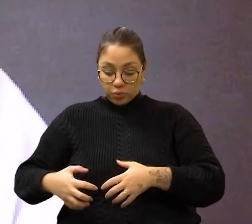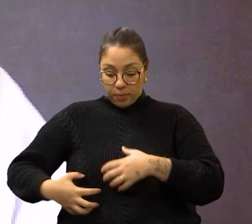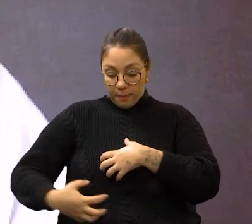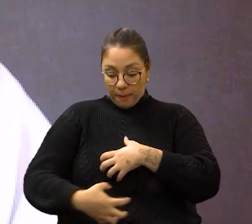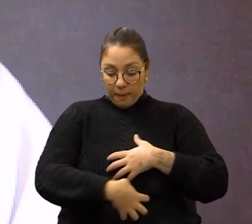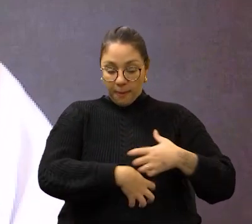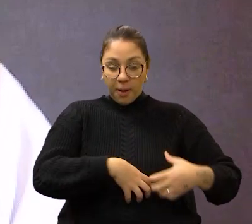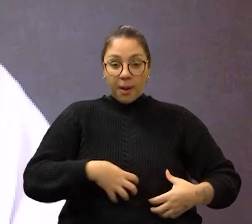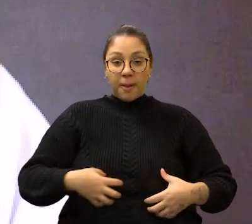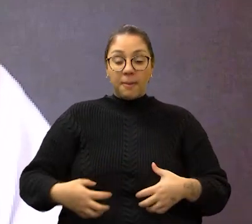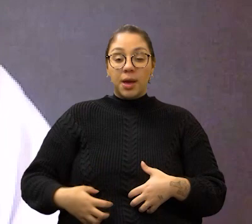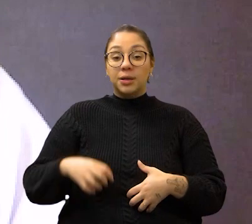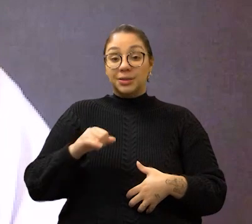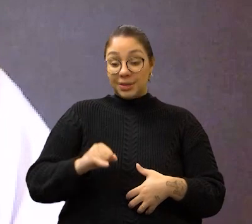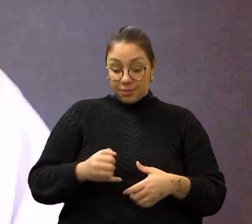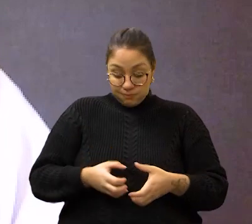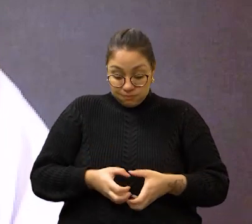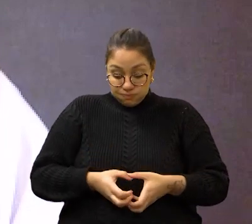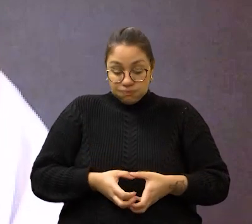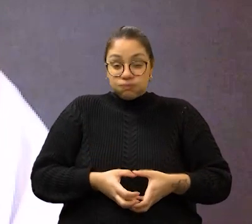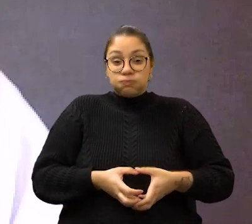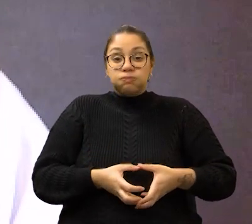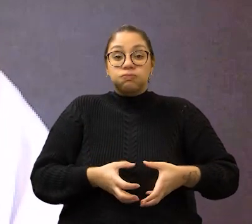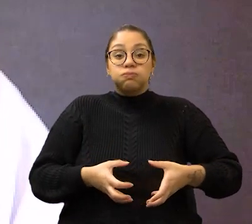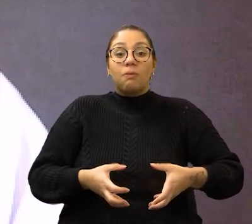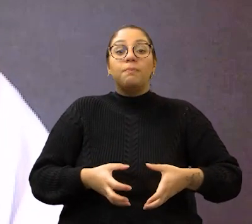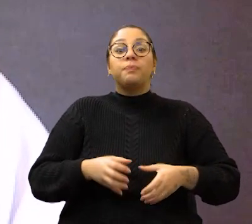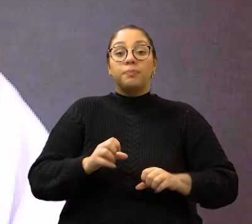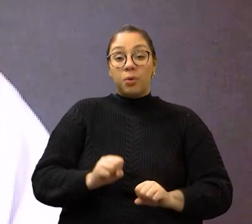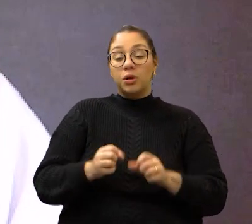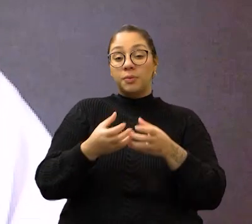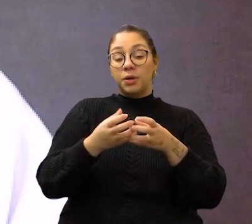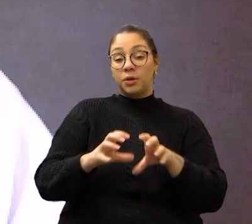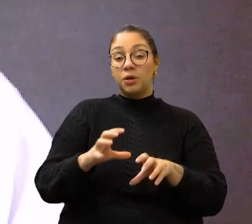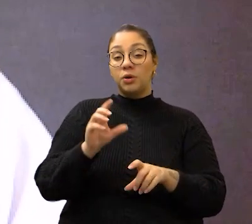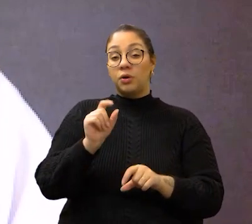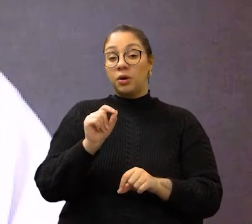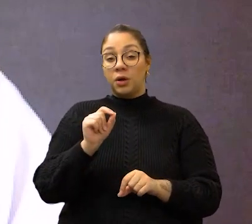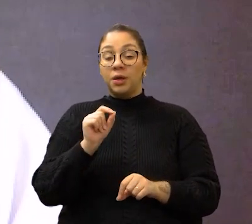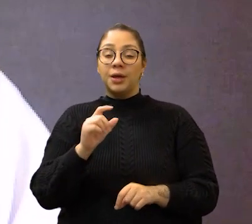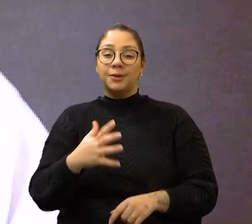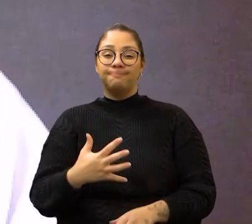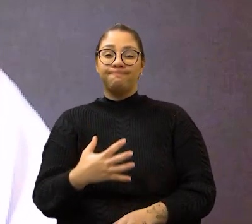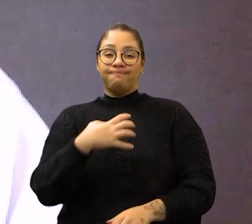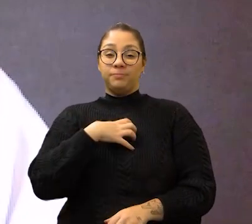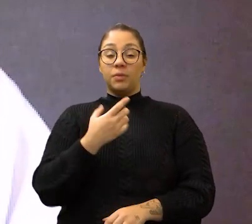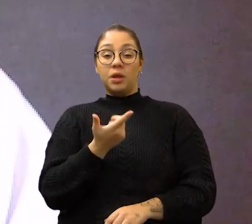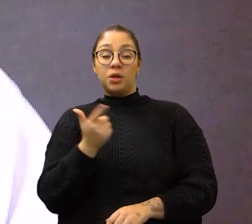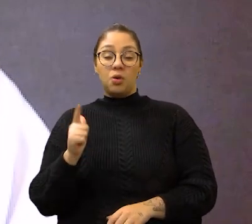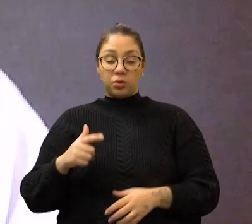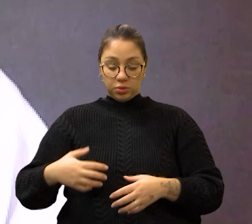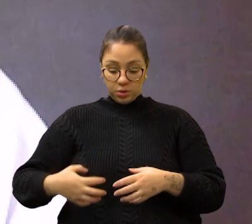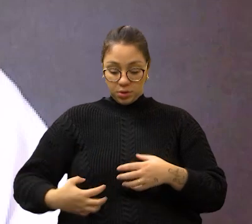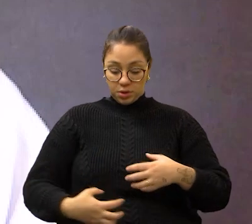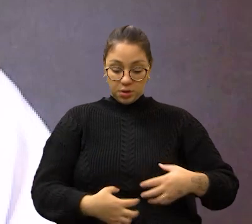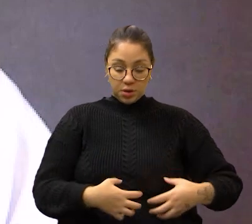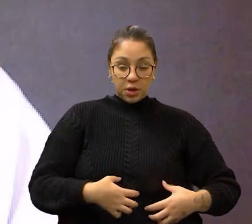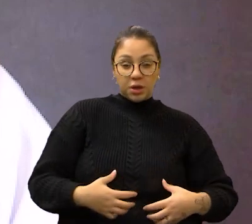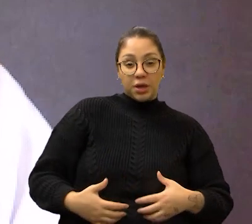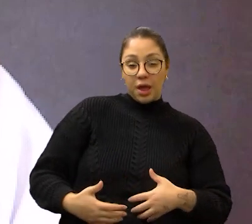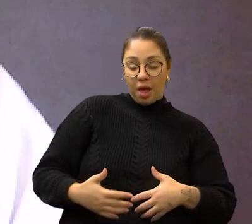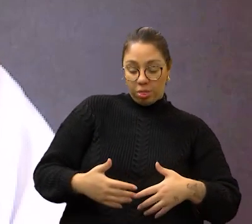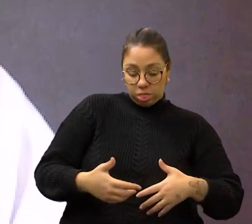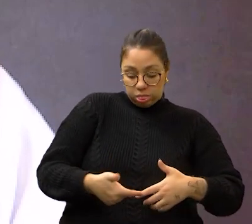pélvicos, se esse mioma crescer muito, ele pode causar sintomas nesses outros órgãos, ou seja, na bexiga, no